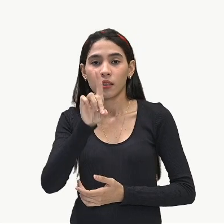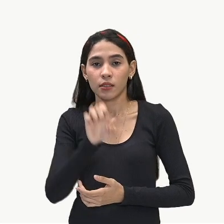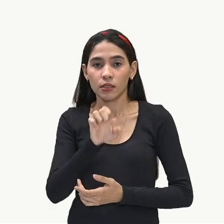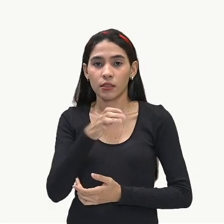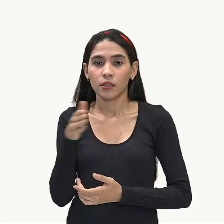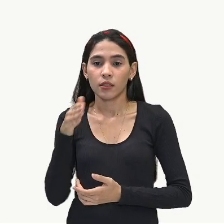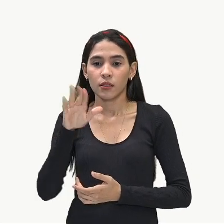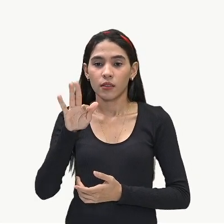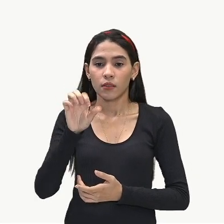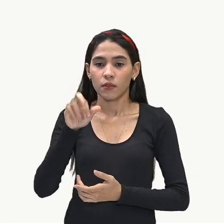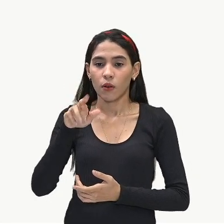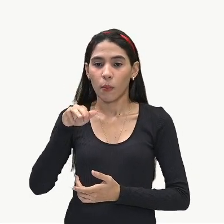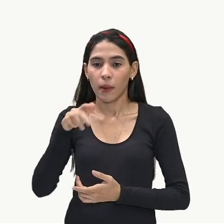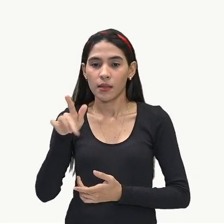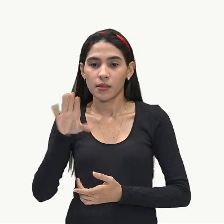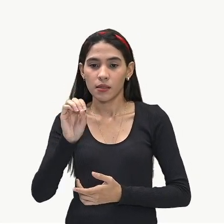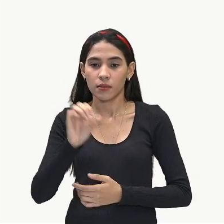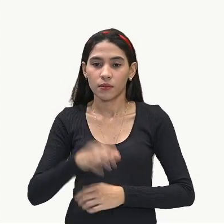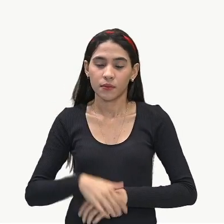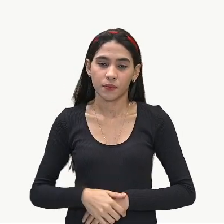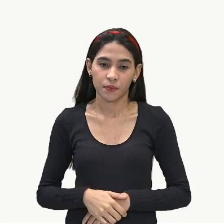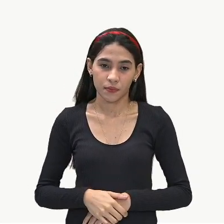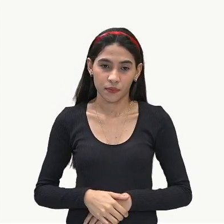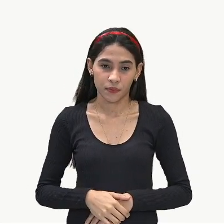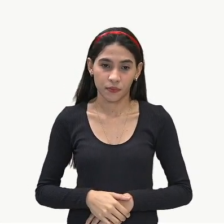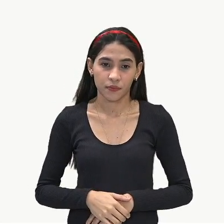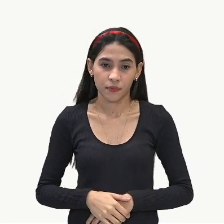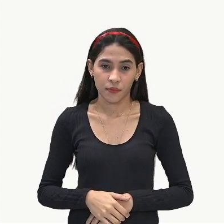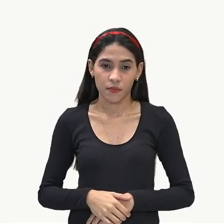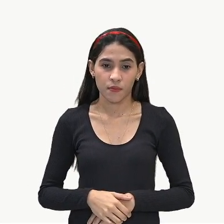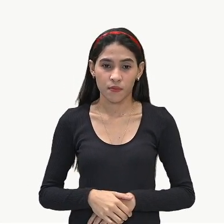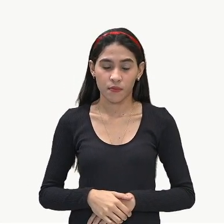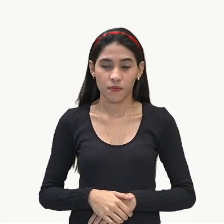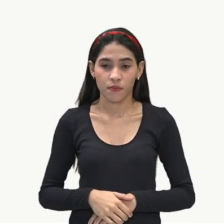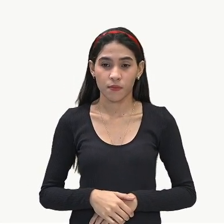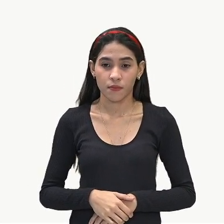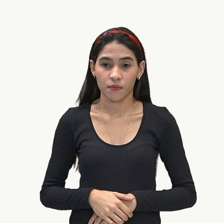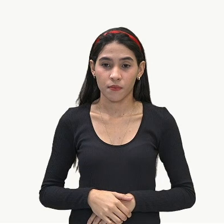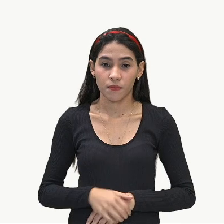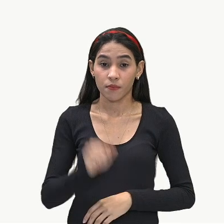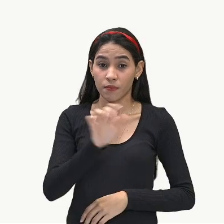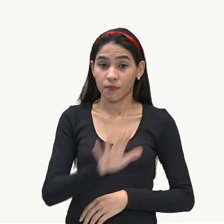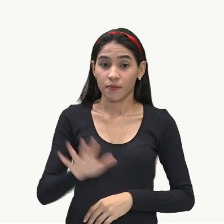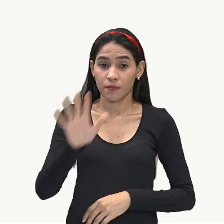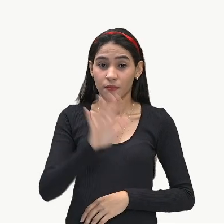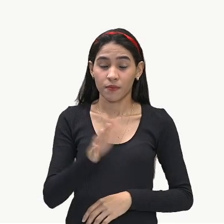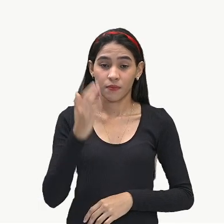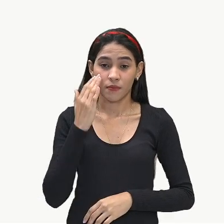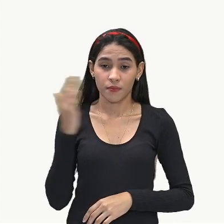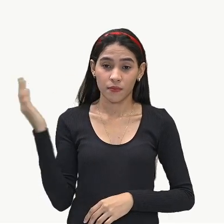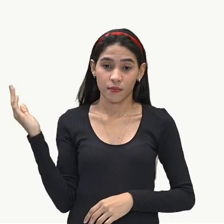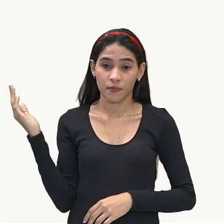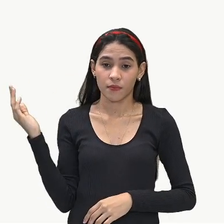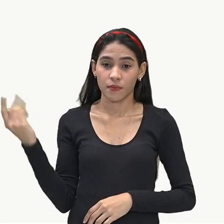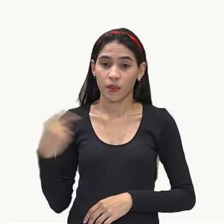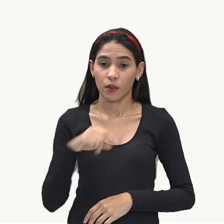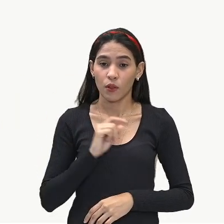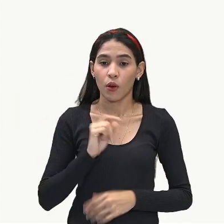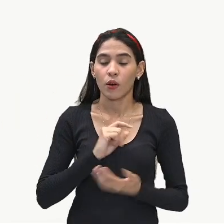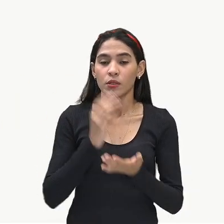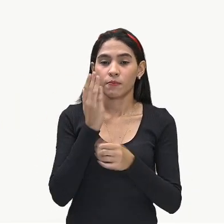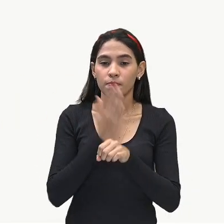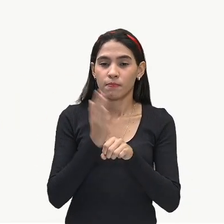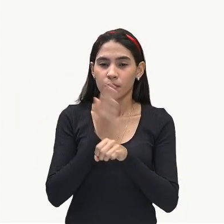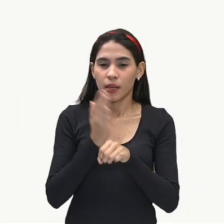certo? E aí, pessoal, vamos aqui ao nosso cenário para a gente fazer